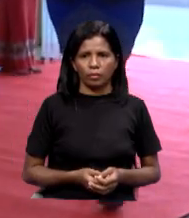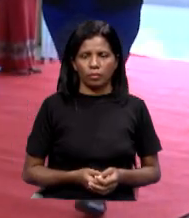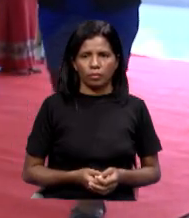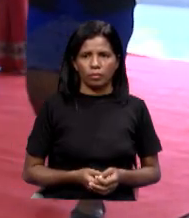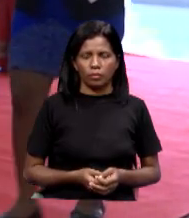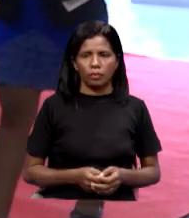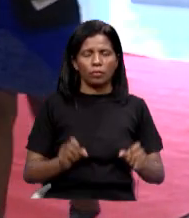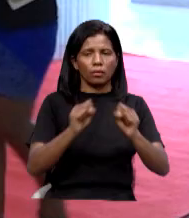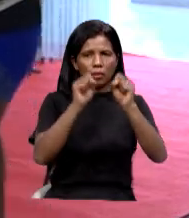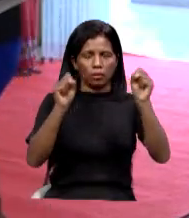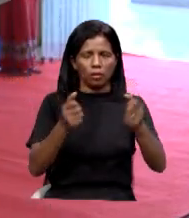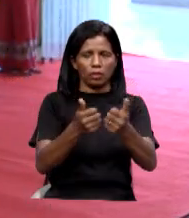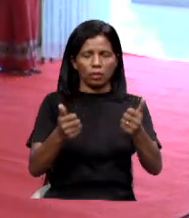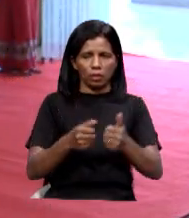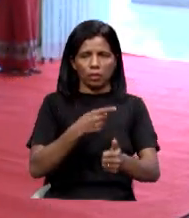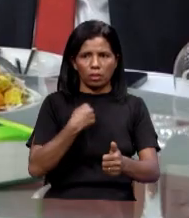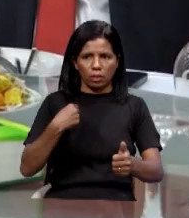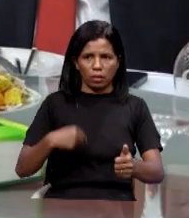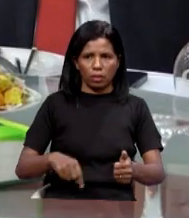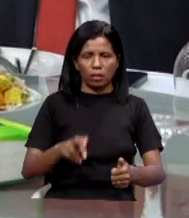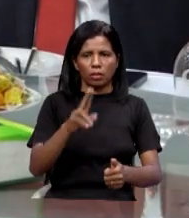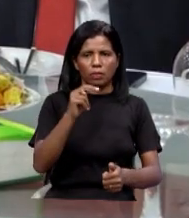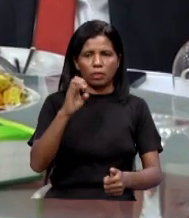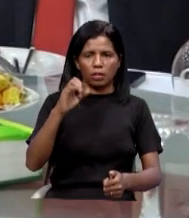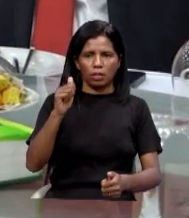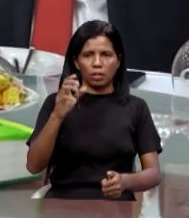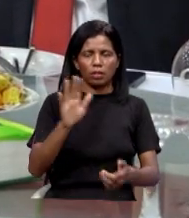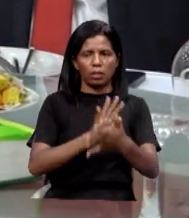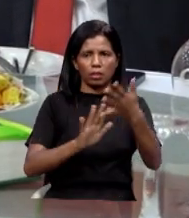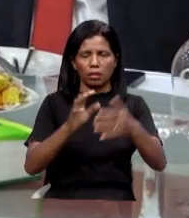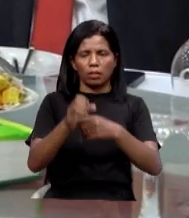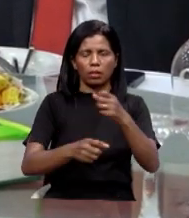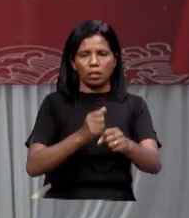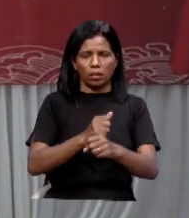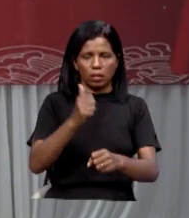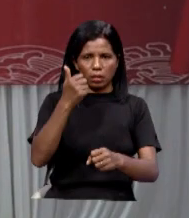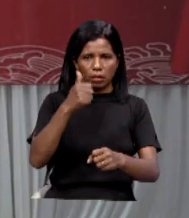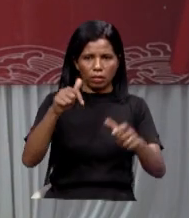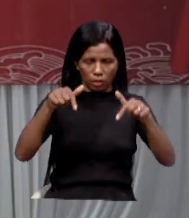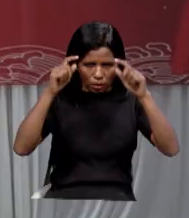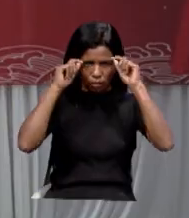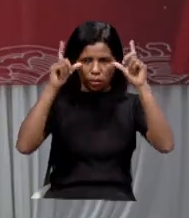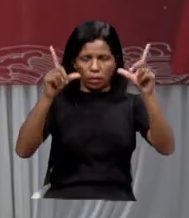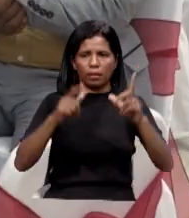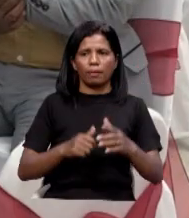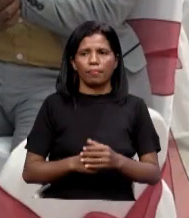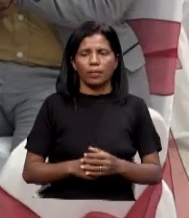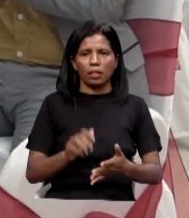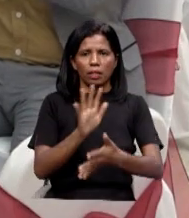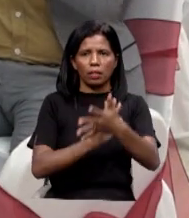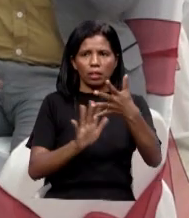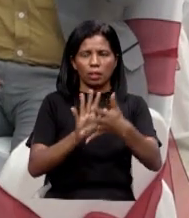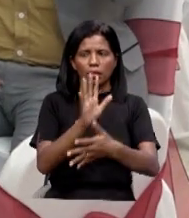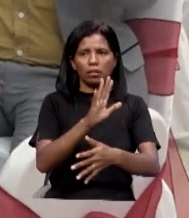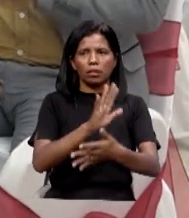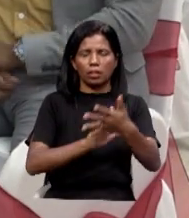E sabër unë, Asosëson Sunes Union Timor-Leshte celebra aniversariu batin în Sanulu në existență Timor-Leshte. E ceremonia ne, alen de